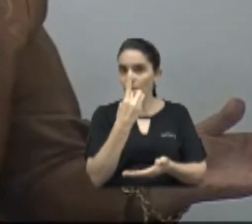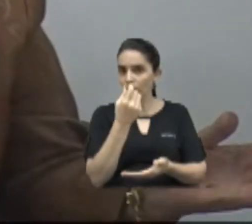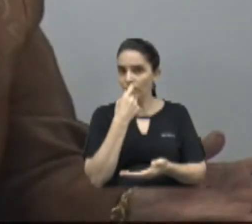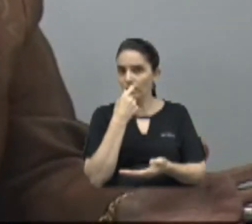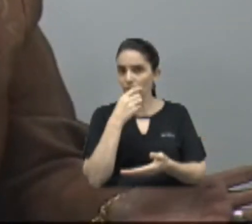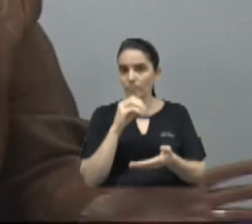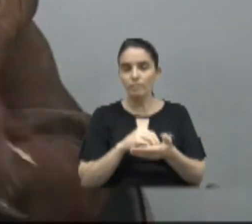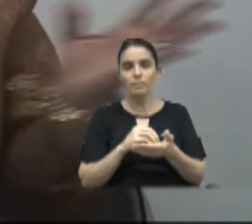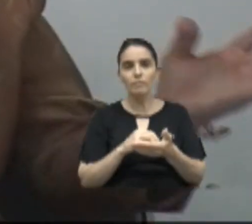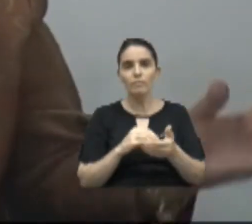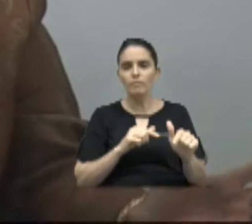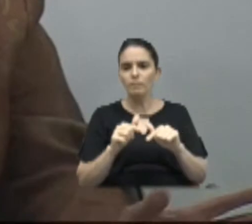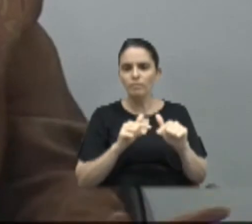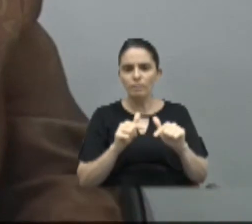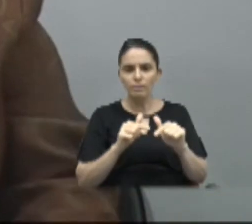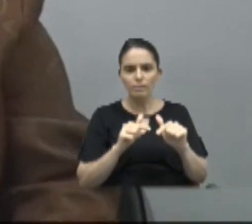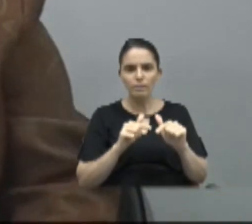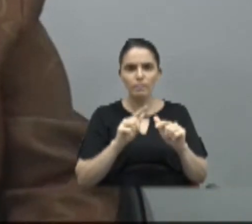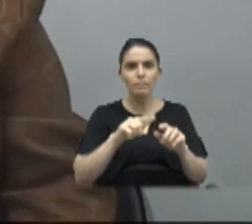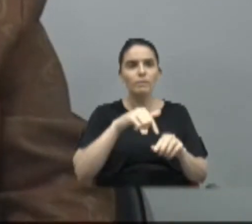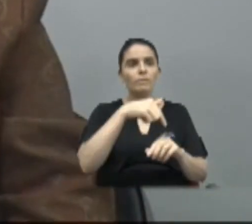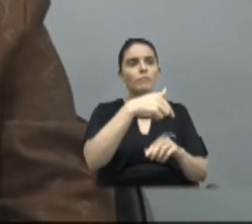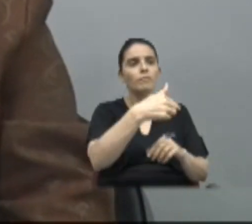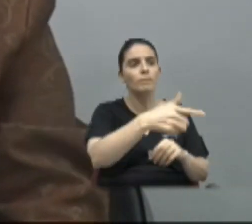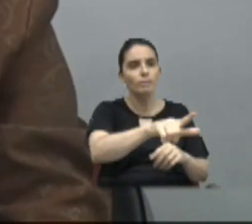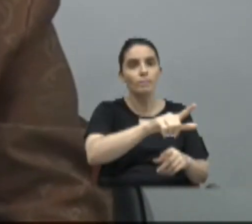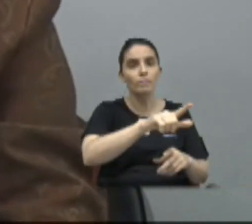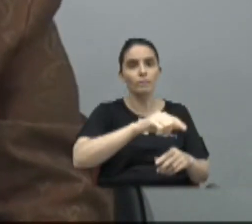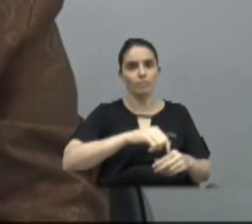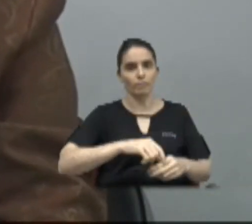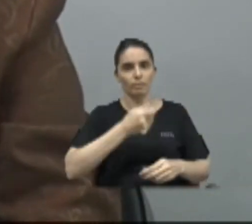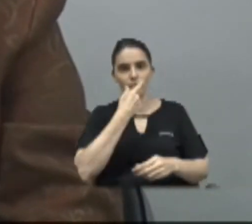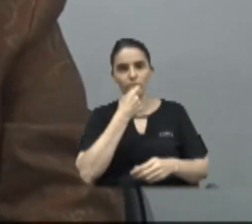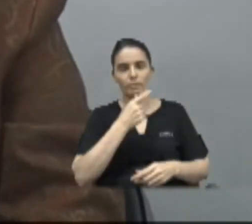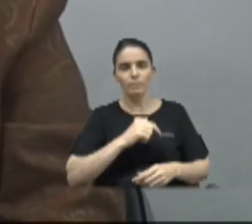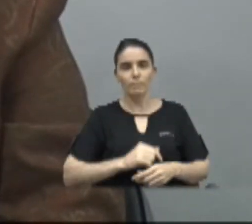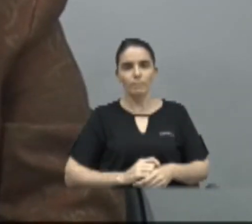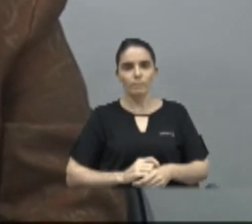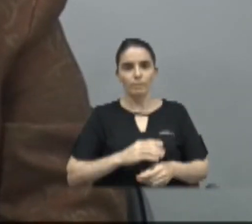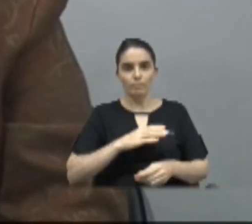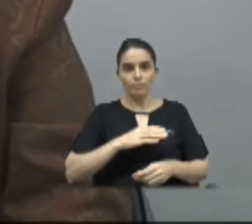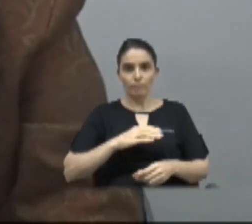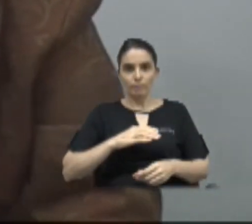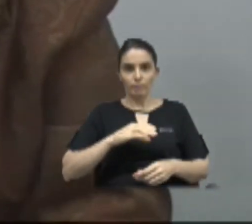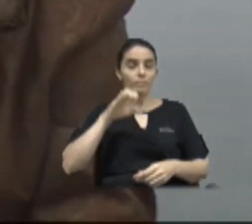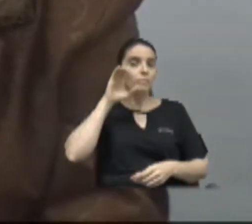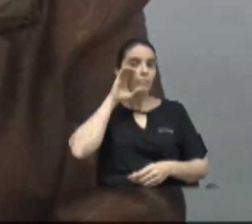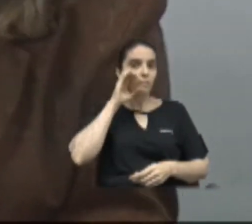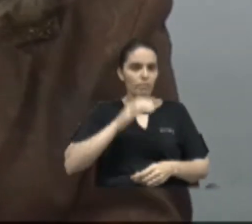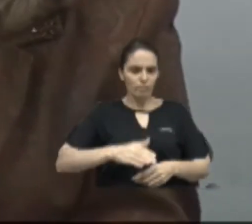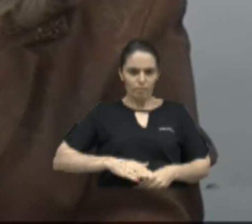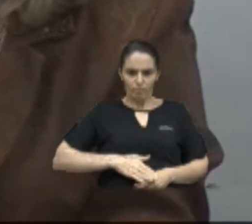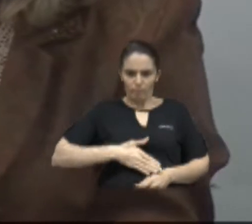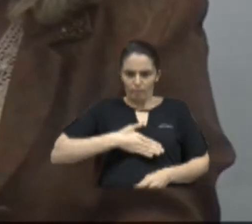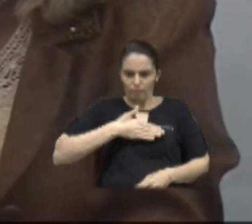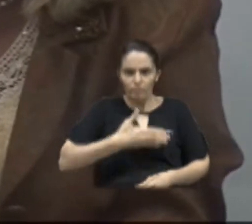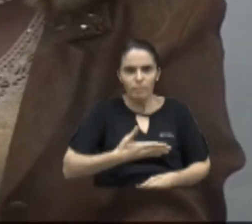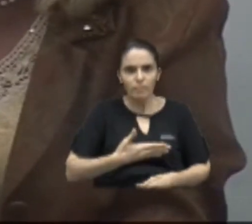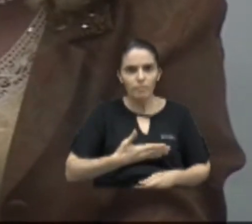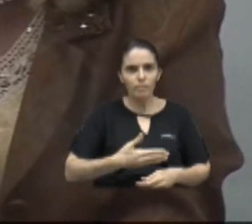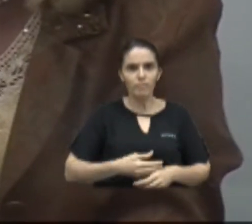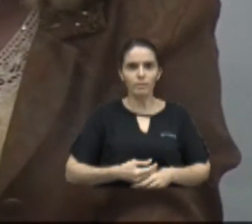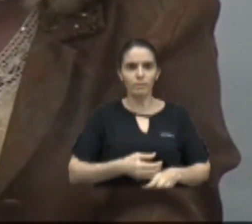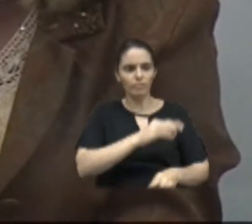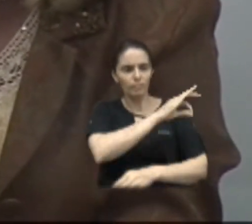restante? E o restante? Então, eu estou indignada e é uma falta de respeito do